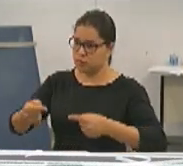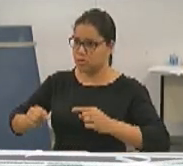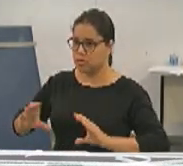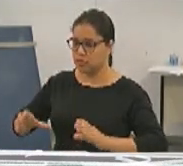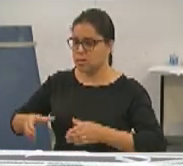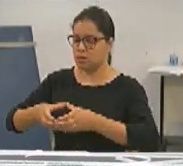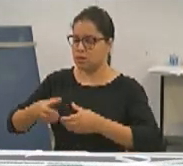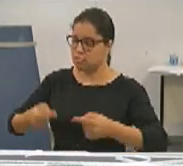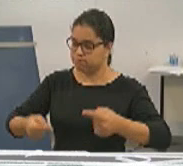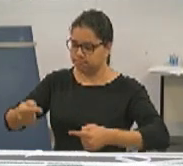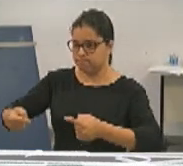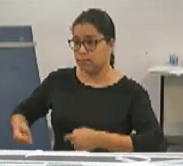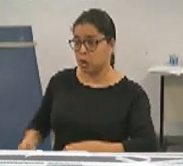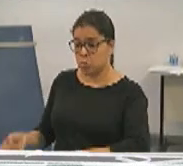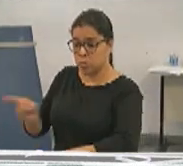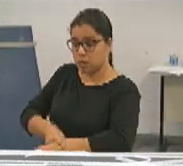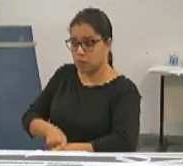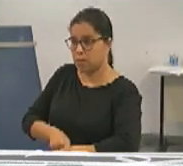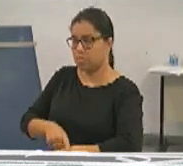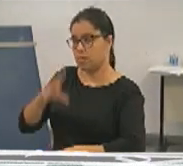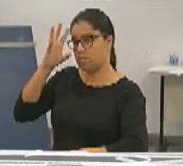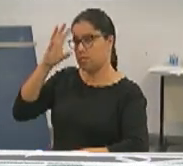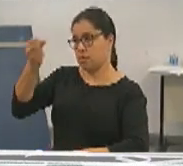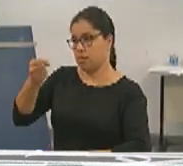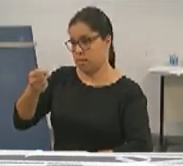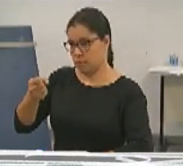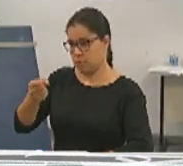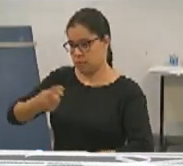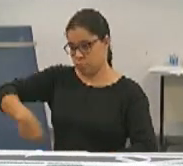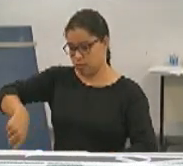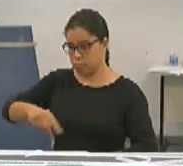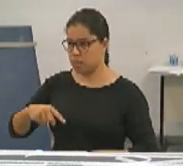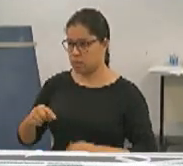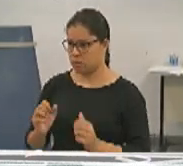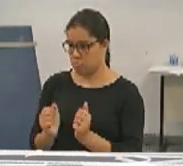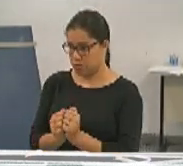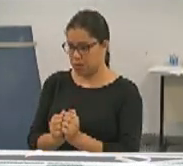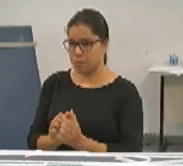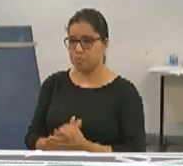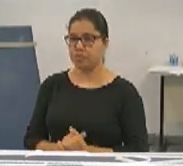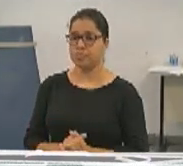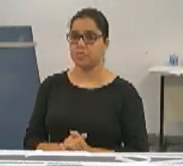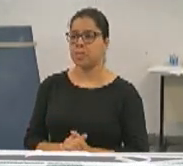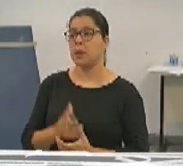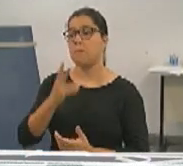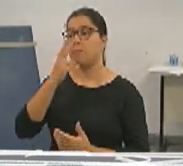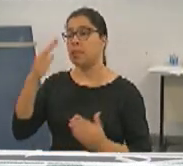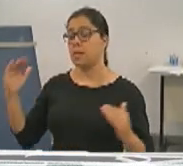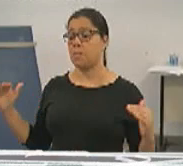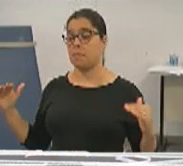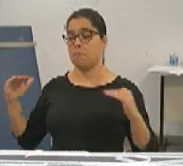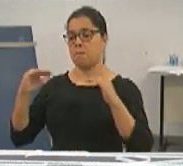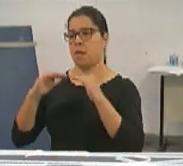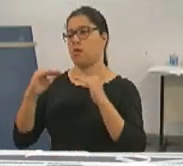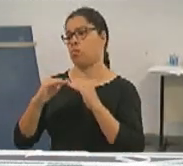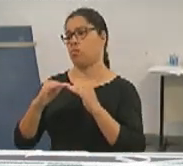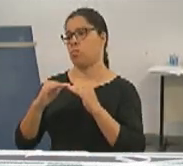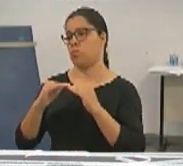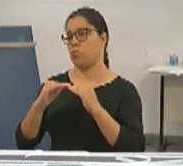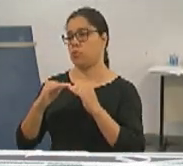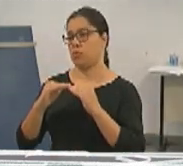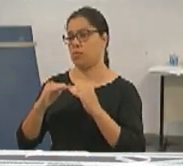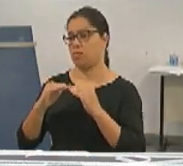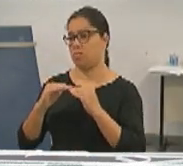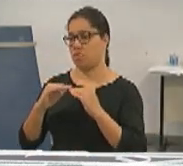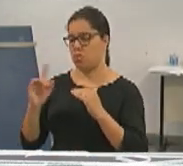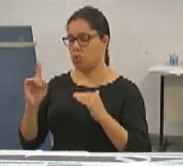naquele momento. E o que aconteceu? Ficou, empatou. Empatou é uma coisa que foi a única vez que empatou alguma